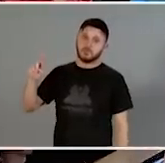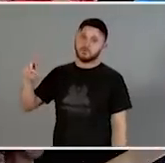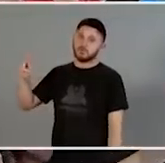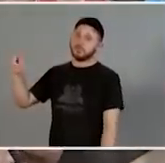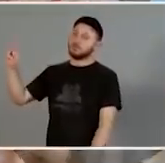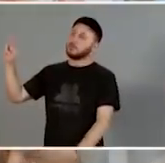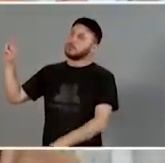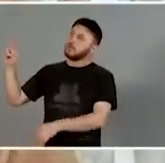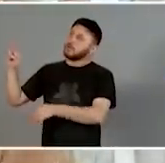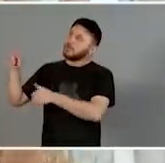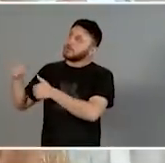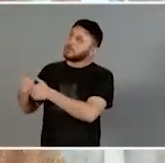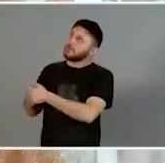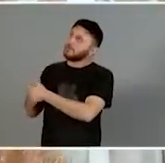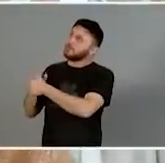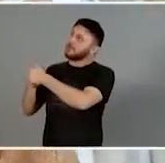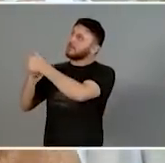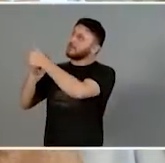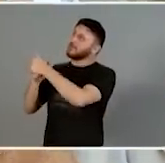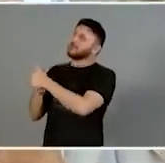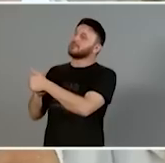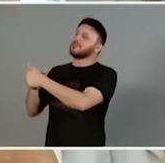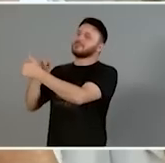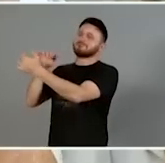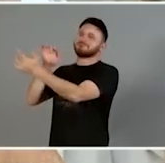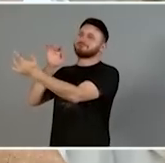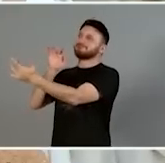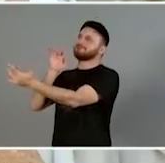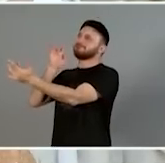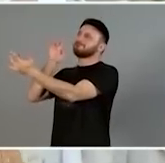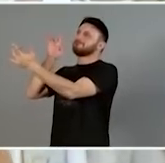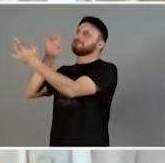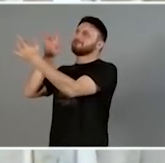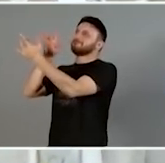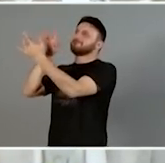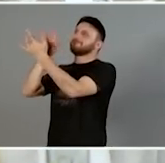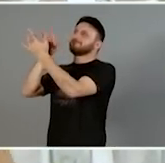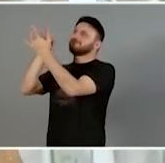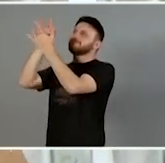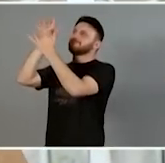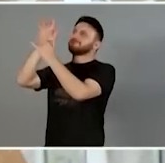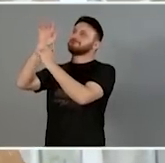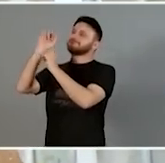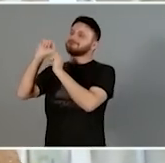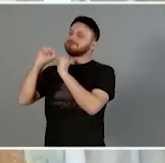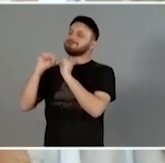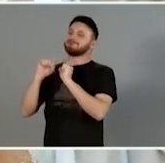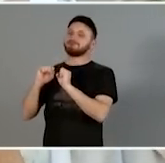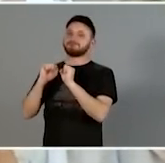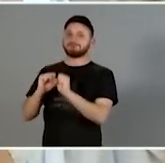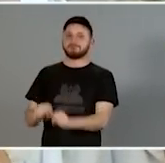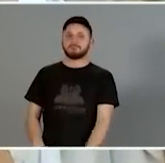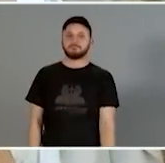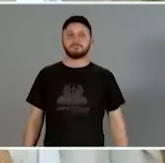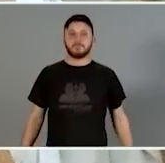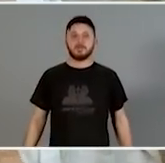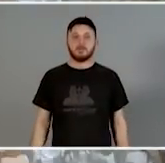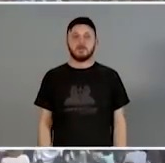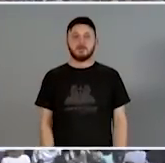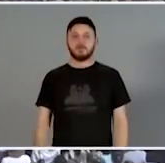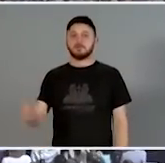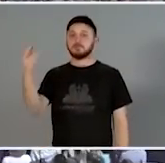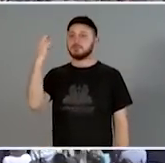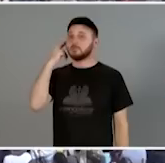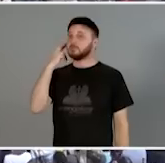Senhor que tão perto eu posso tocar.